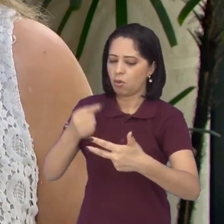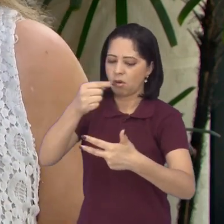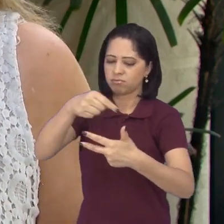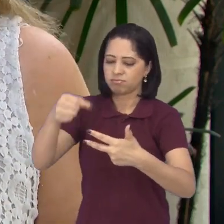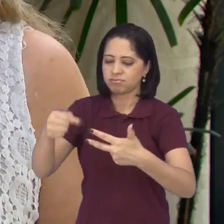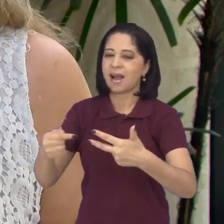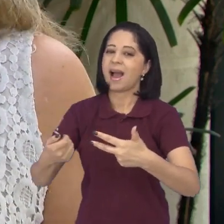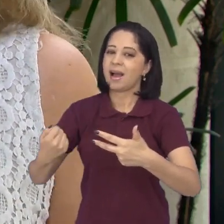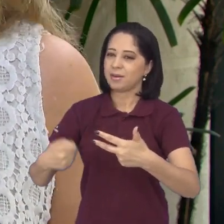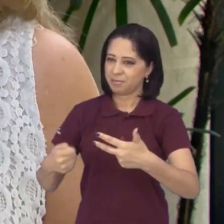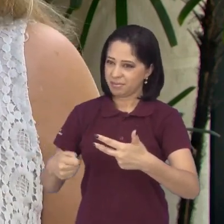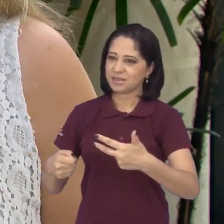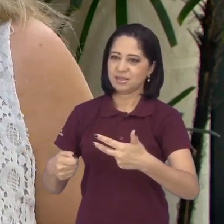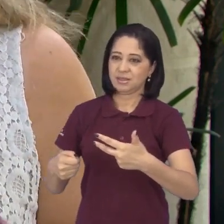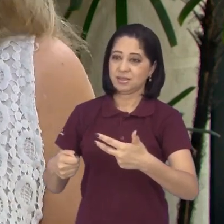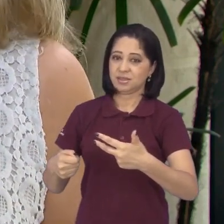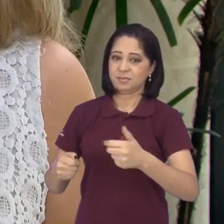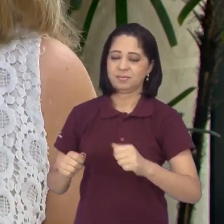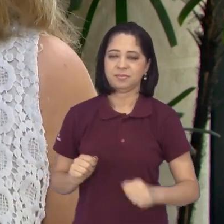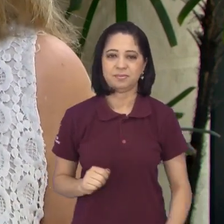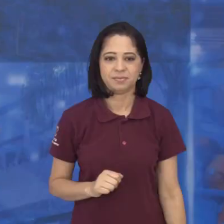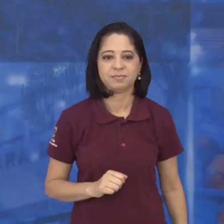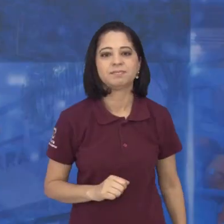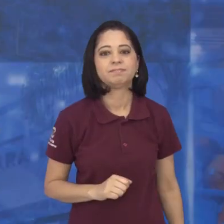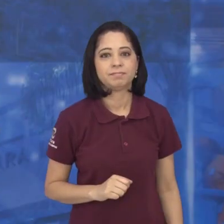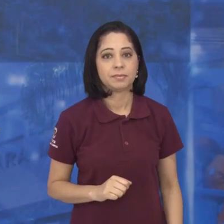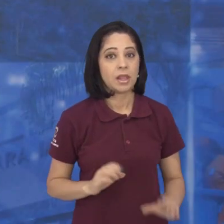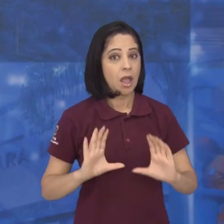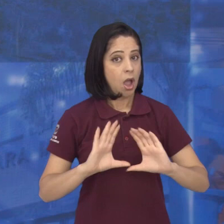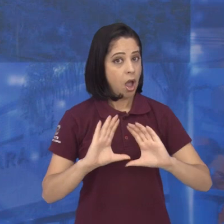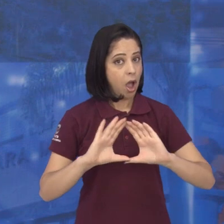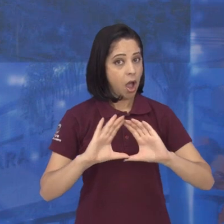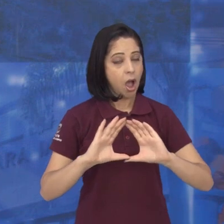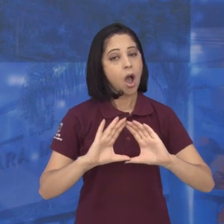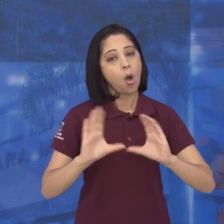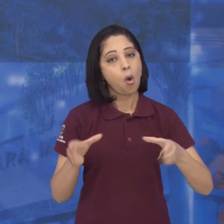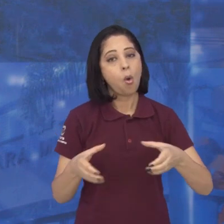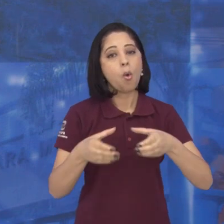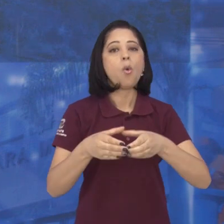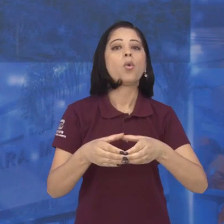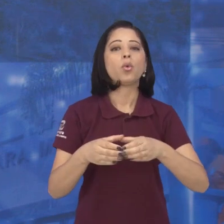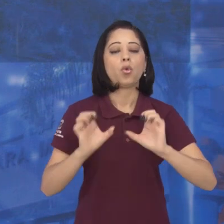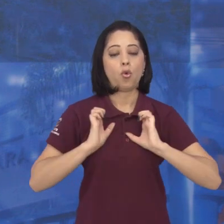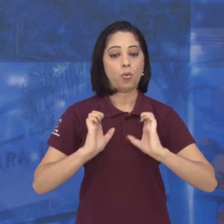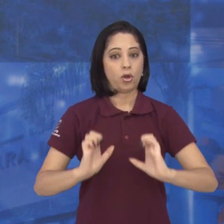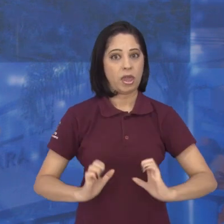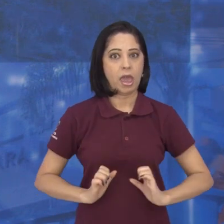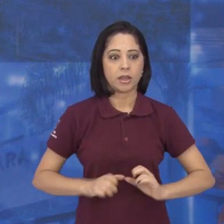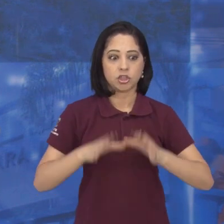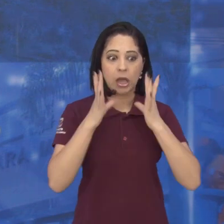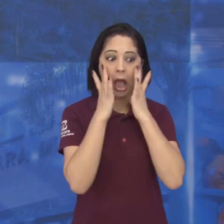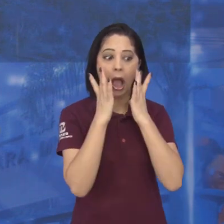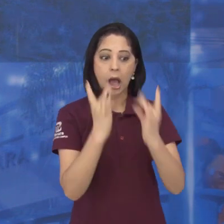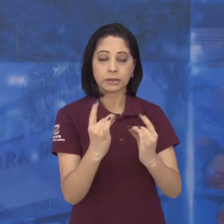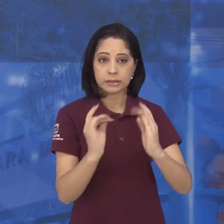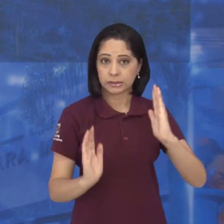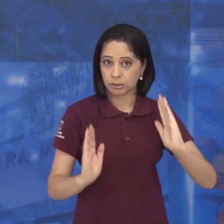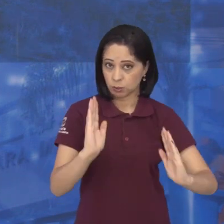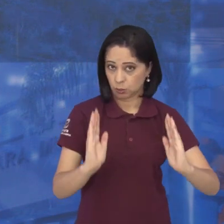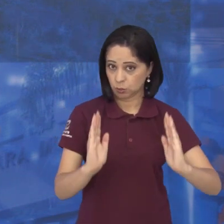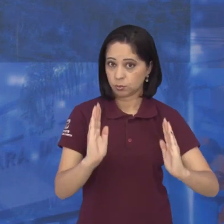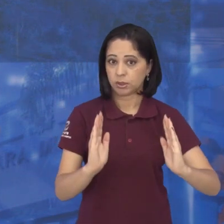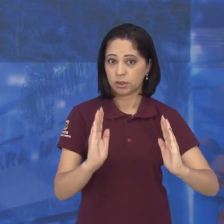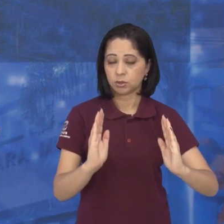senso, as pessoas não teriam problema. Pois é, e a Comissão de Ética da Câmara Municipal segue atenta durante